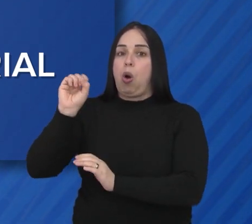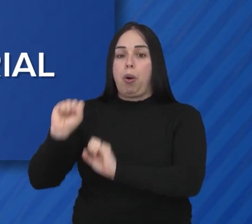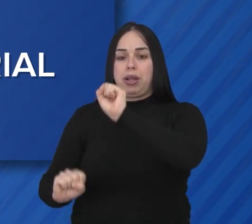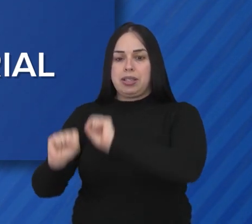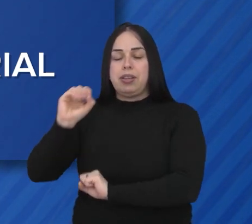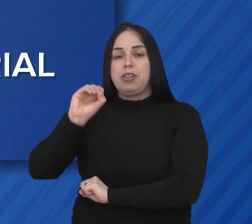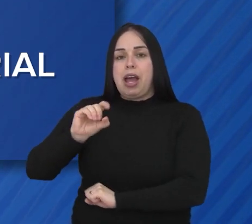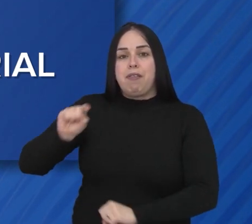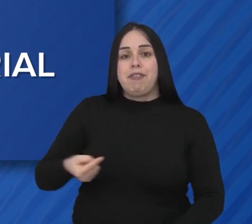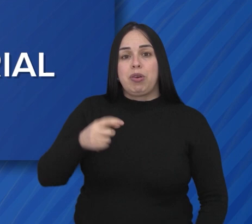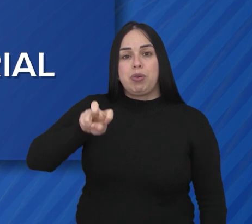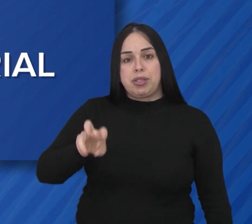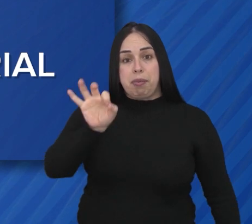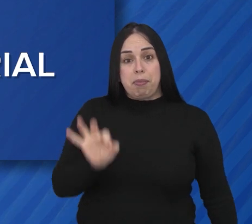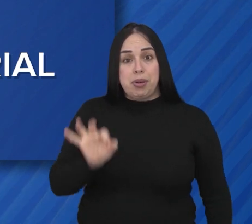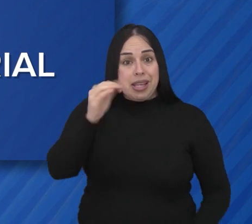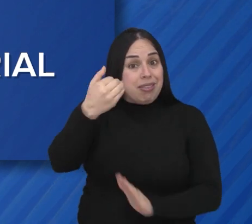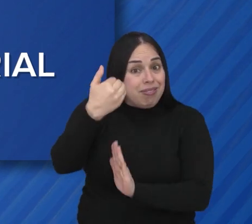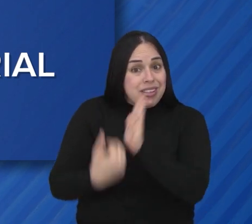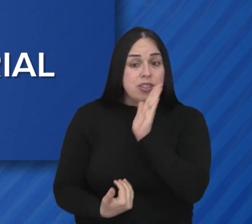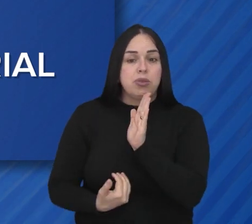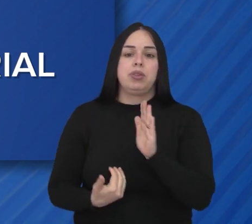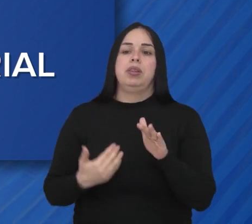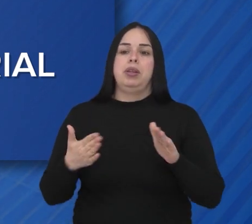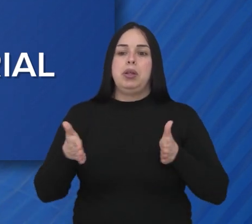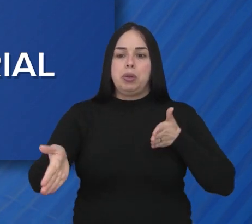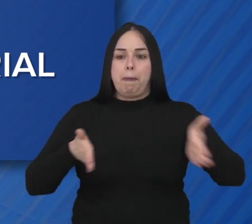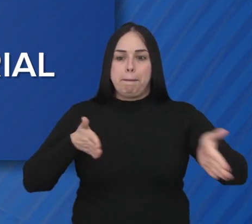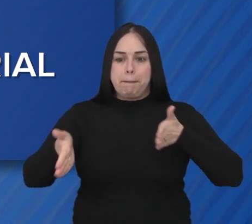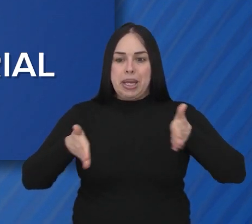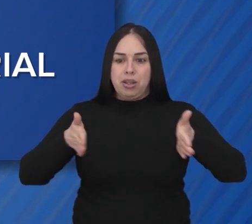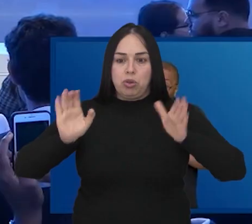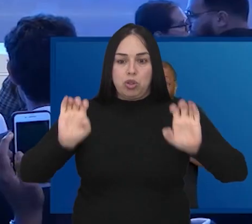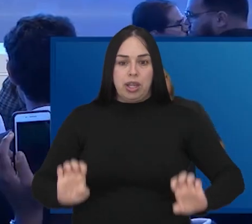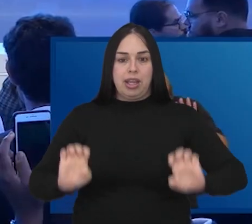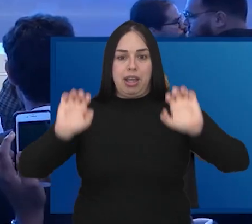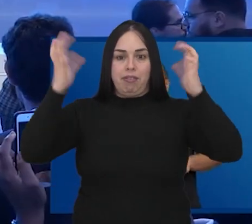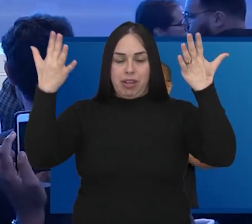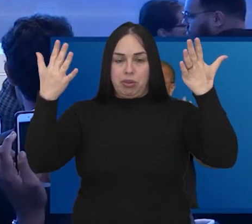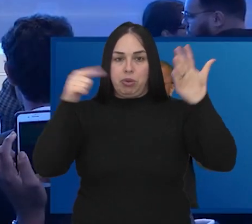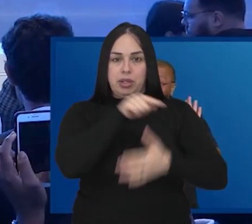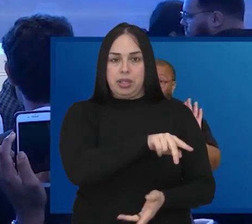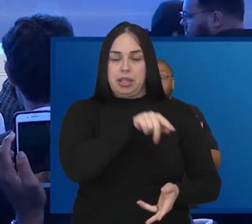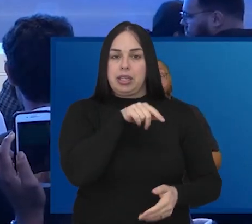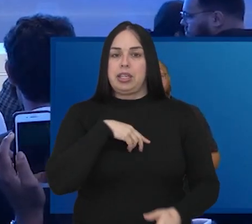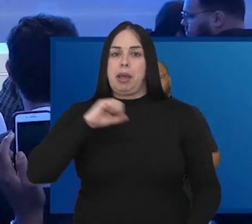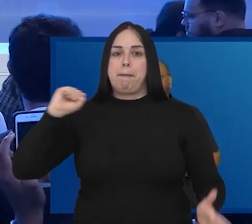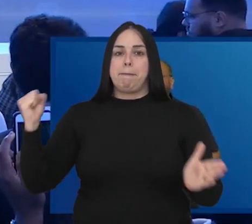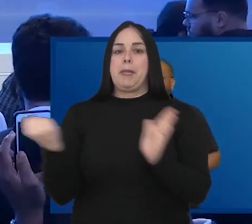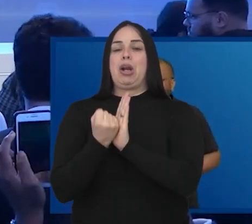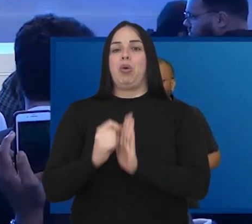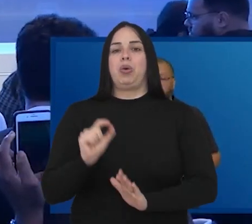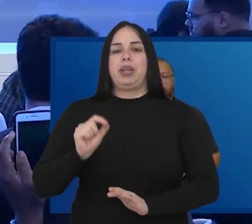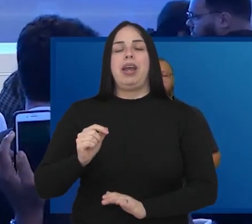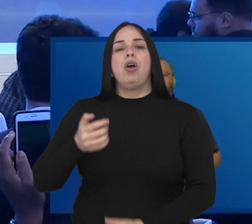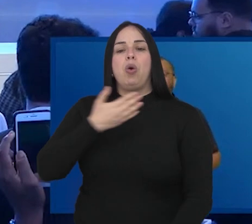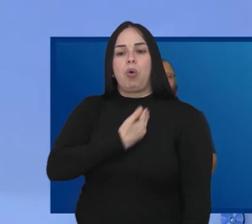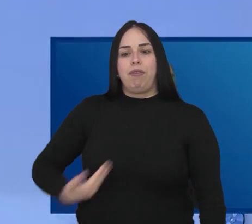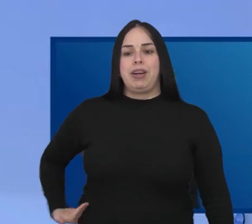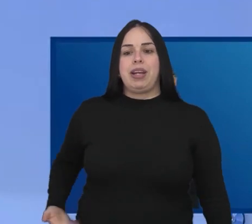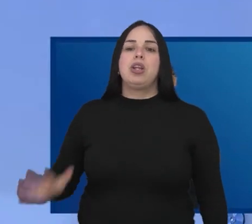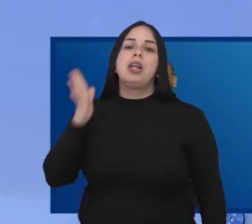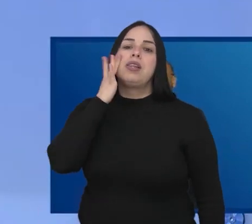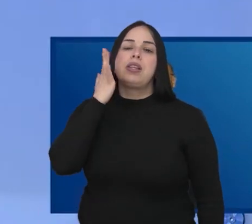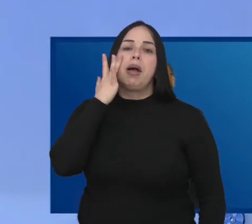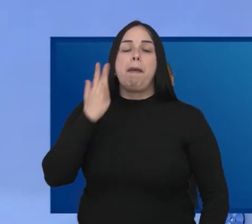tarifas comercial e industrial caem 0,5%. Durante a cerimônia que marcou a conclusão do processo,